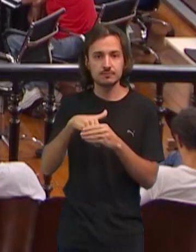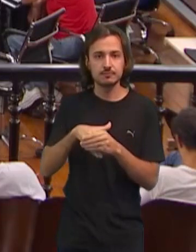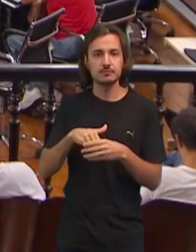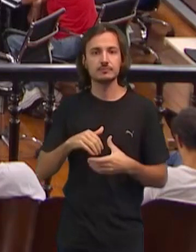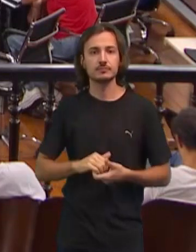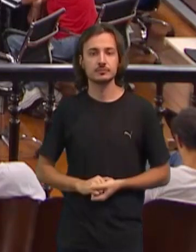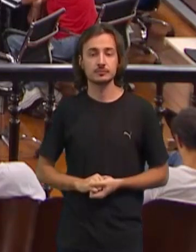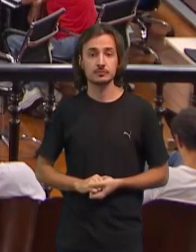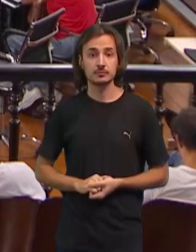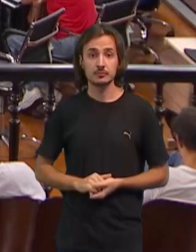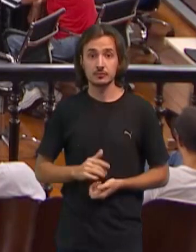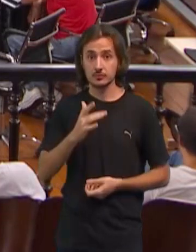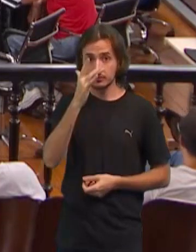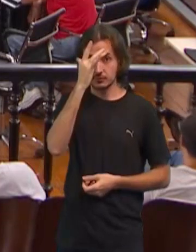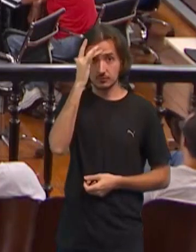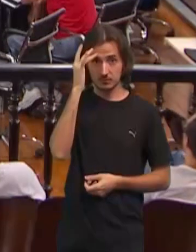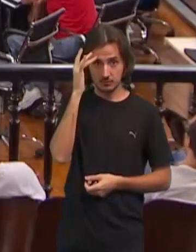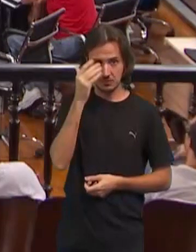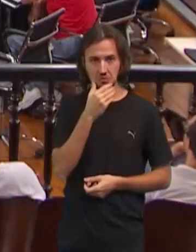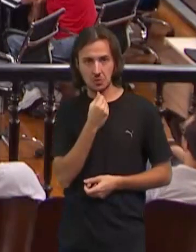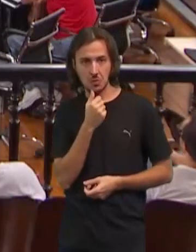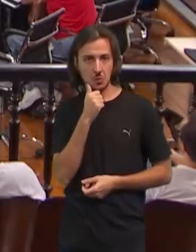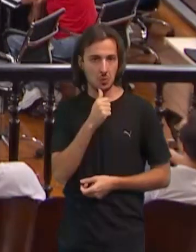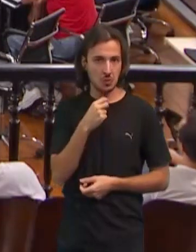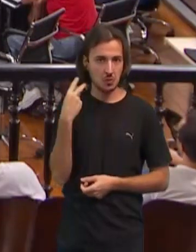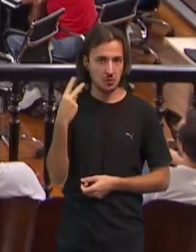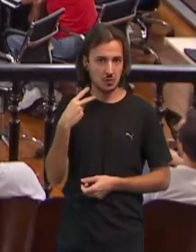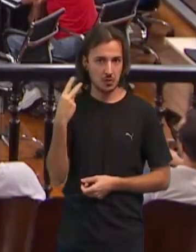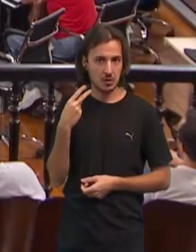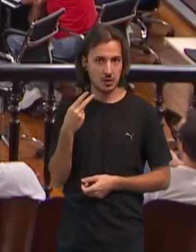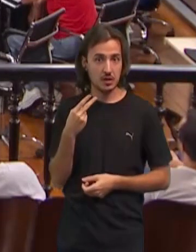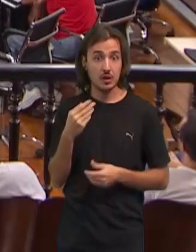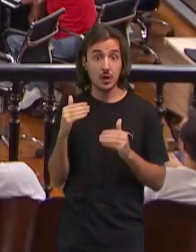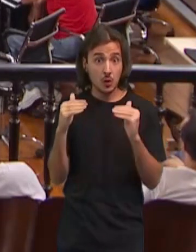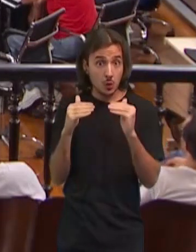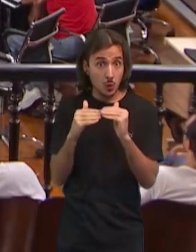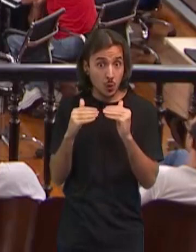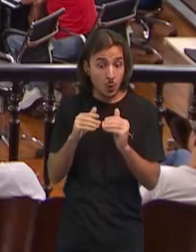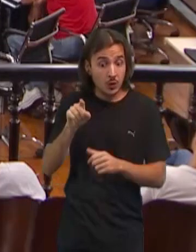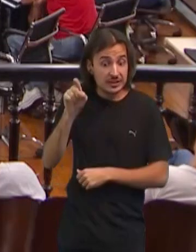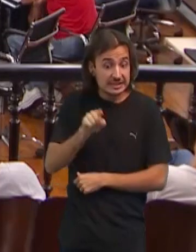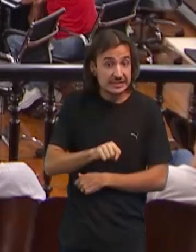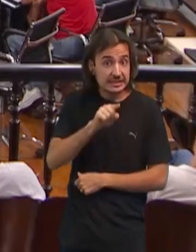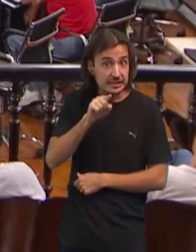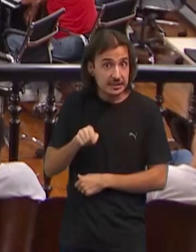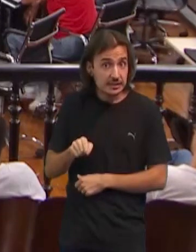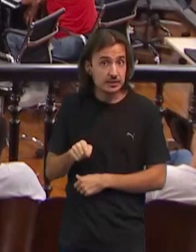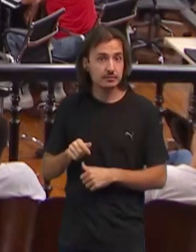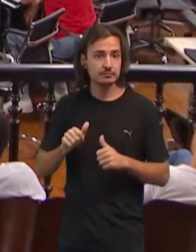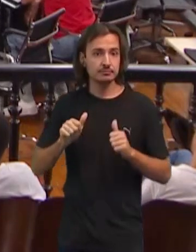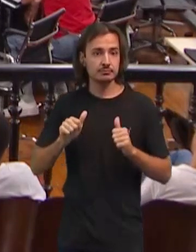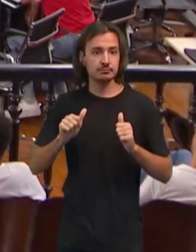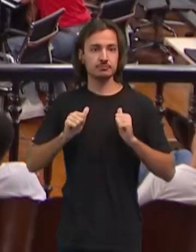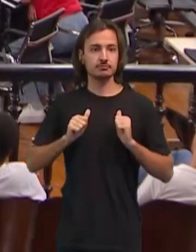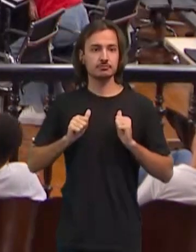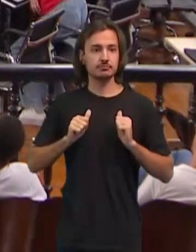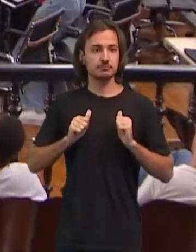Os senhores vereadores e as senhoras vereadoras que concordam com o veto, permaneçam como